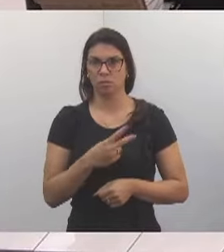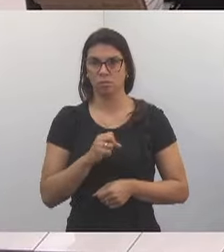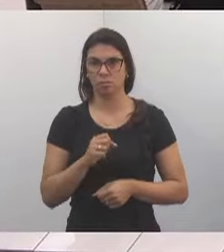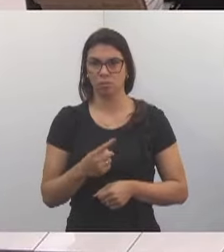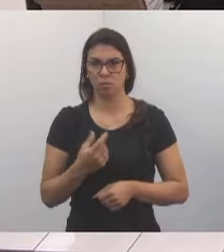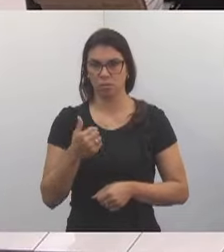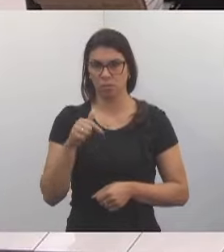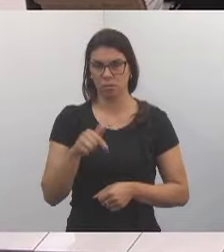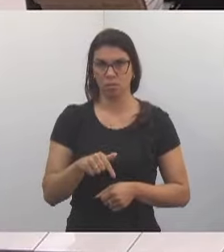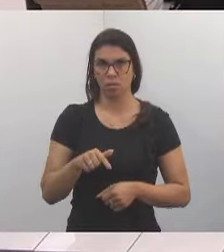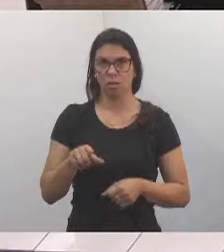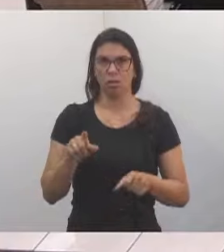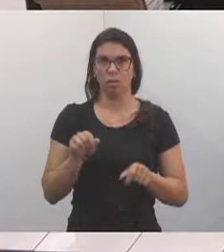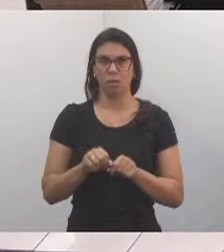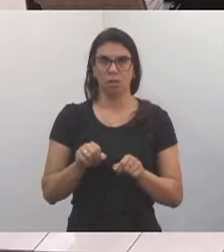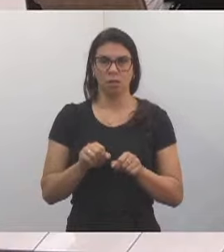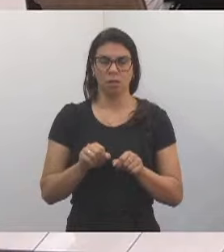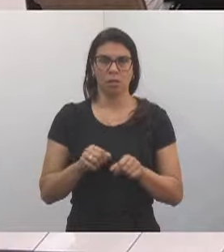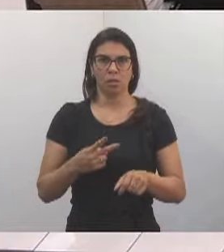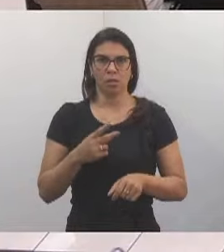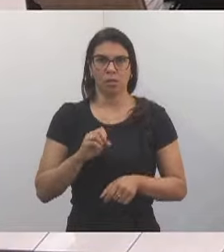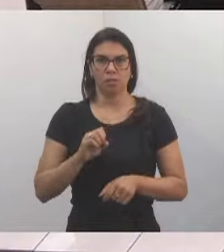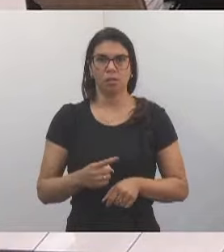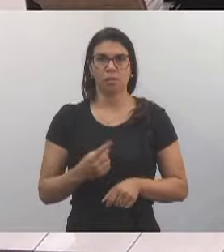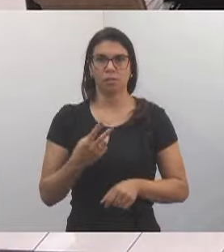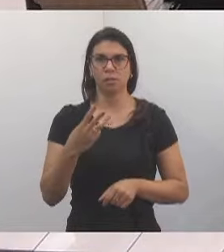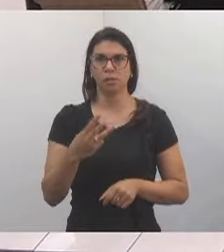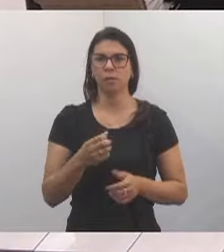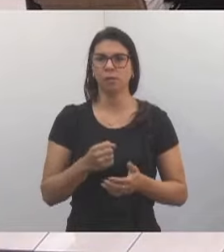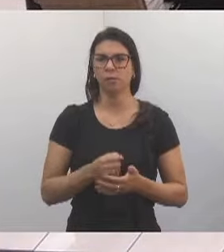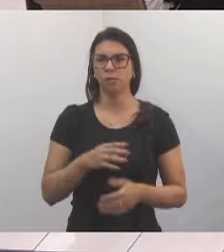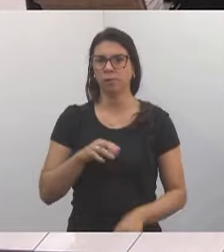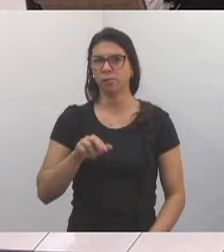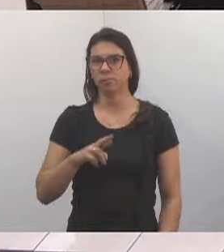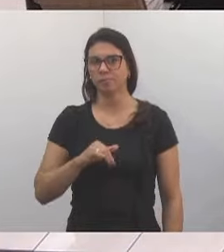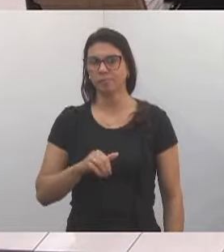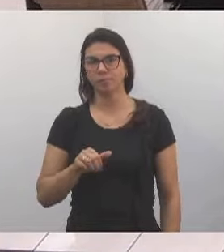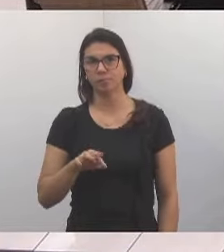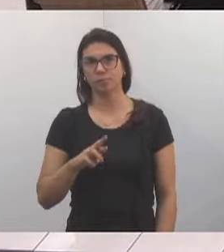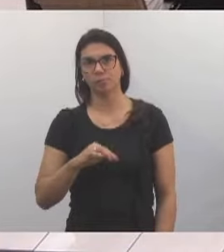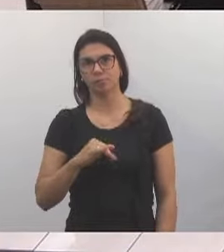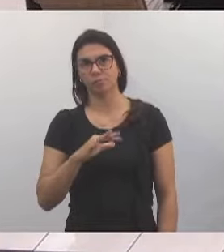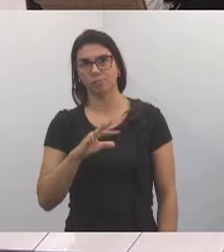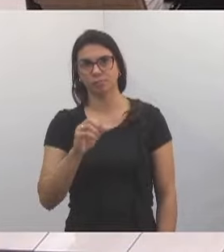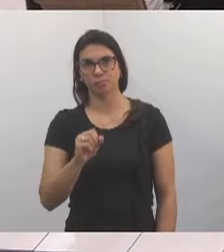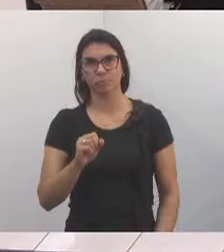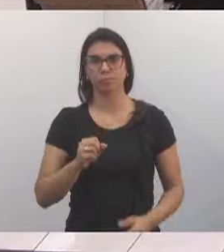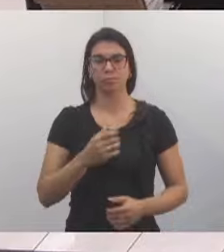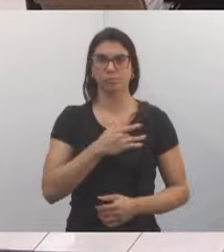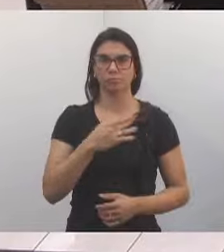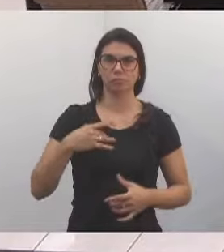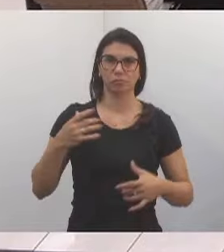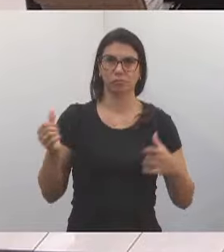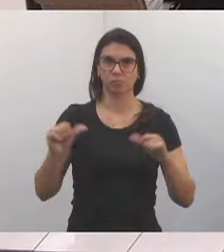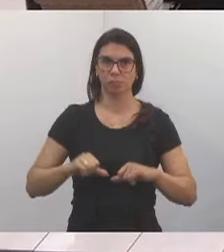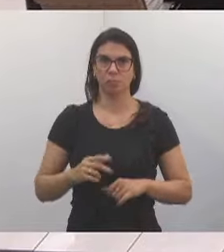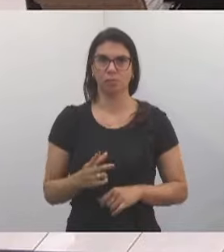Ela fez bariátrica em 2013 e tem excesso de pele que está prejudicando sua saúde.